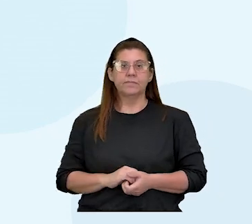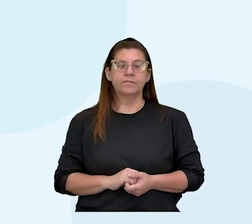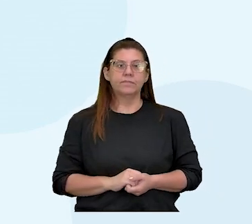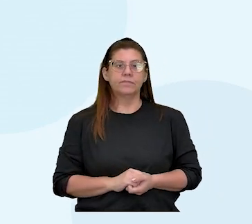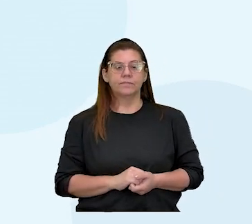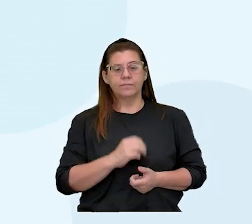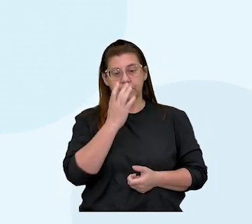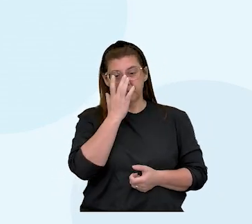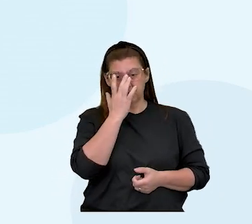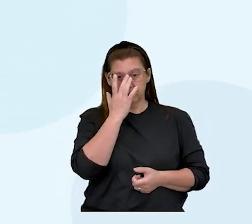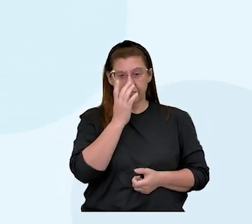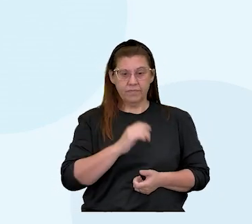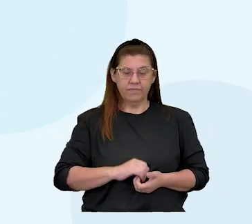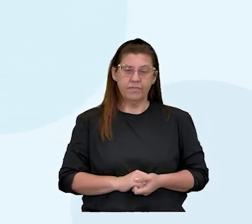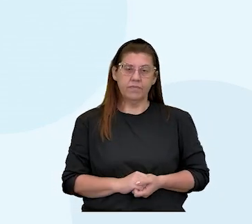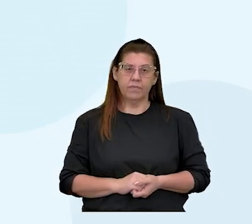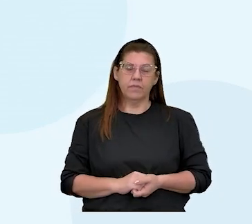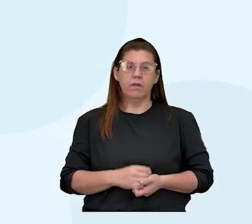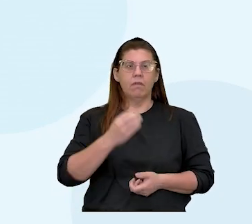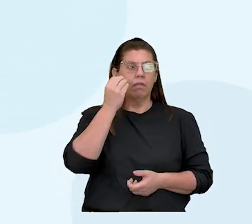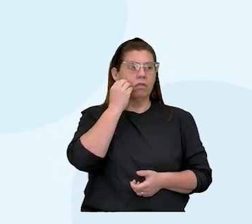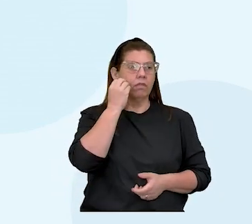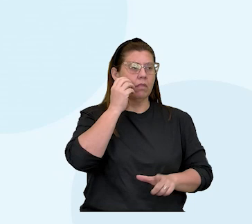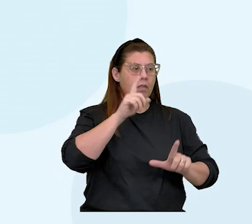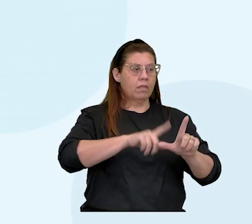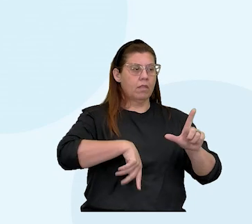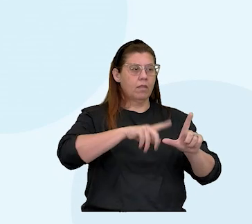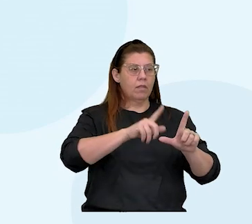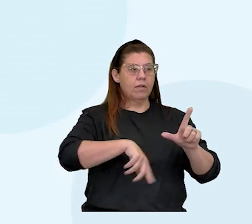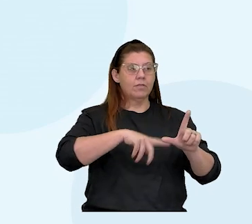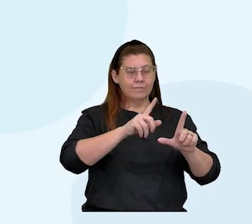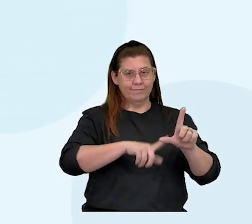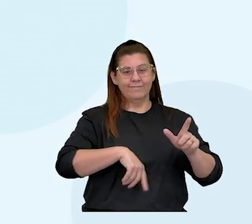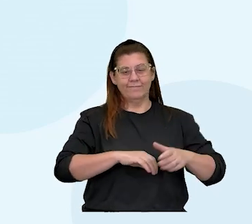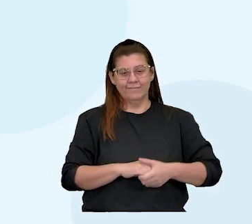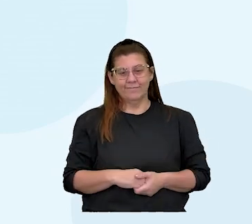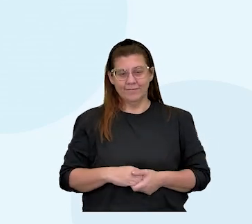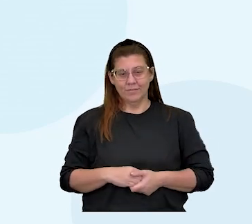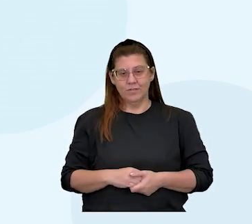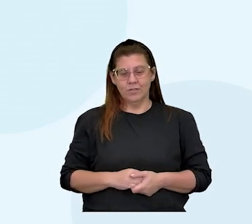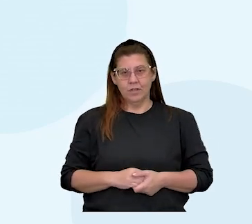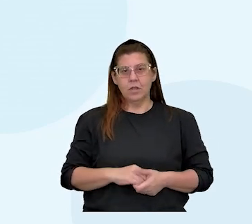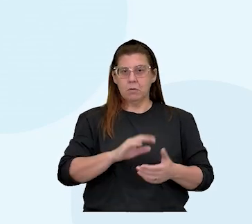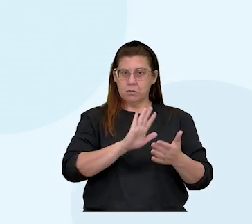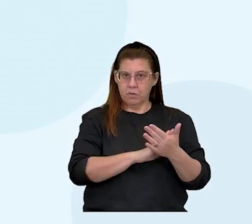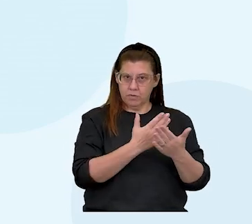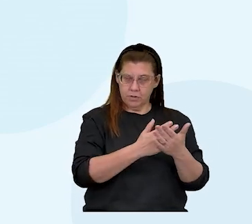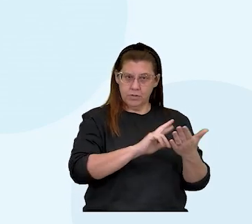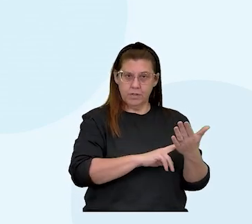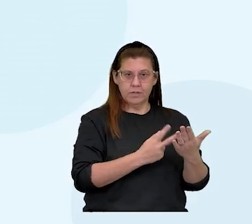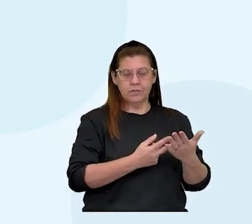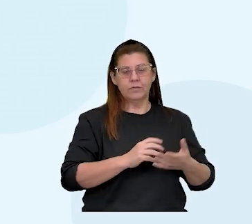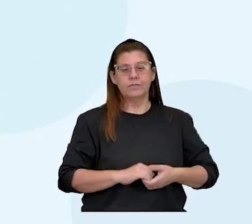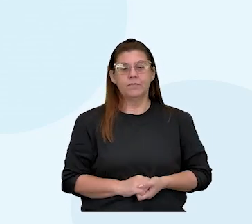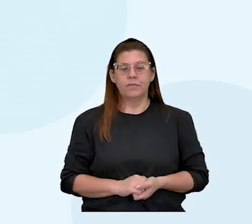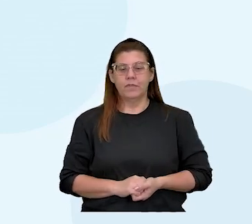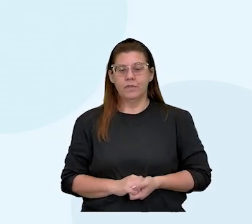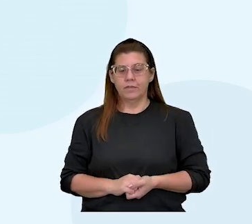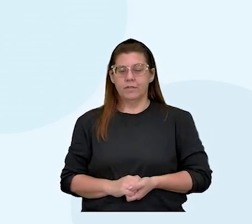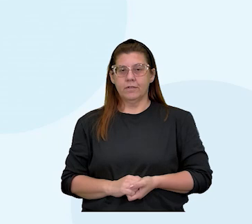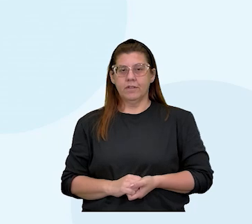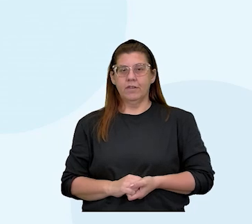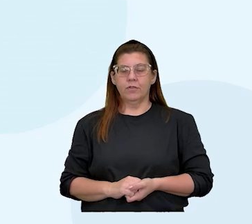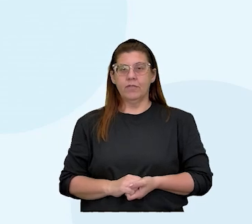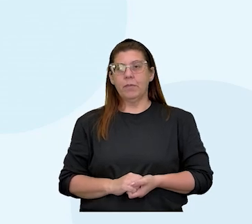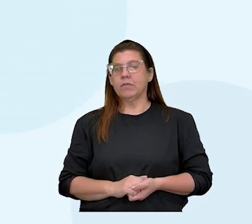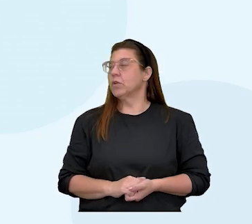Vou tentar fazer a letra mais bonita, porque os alunos mandam depois o print para os professores traduzirem. Nasceram,